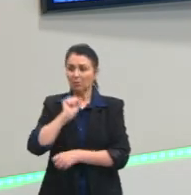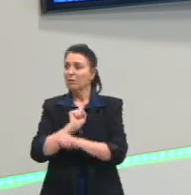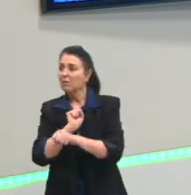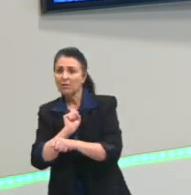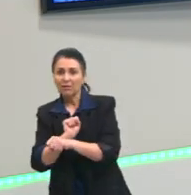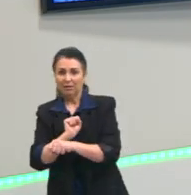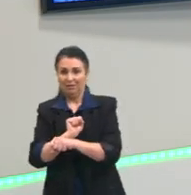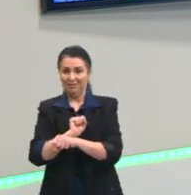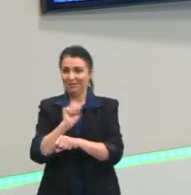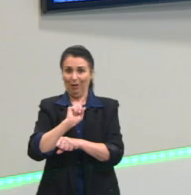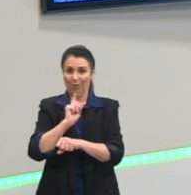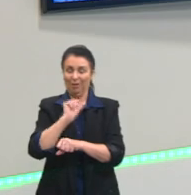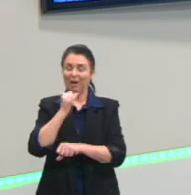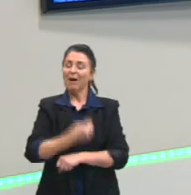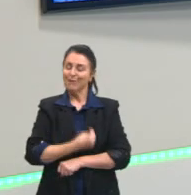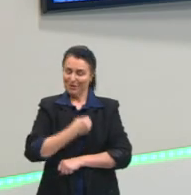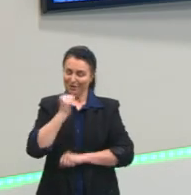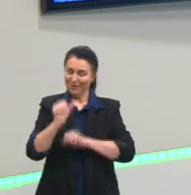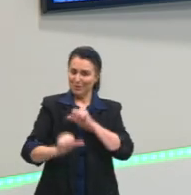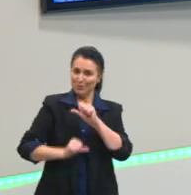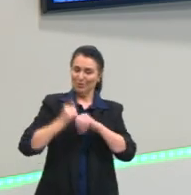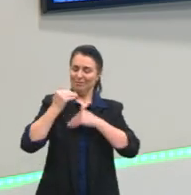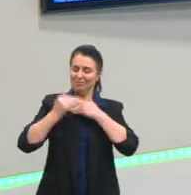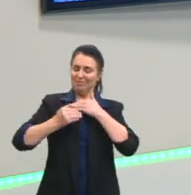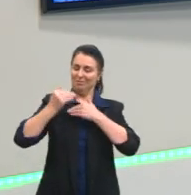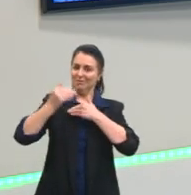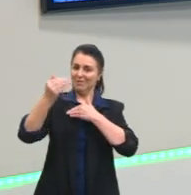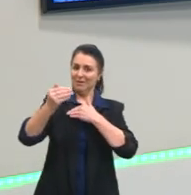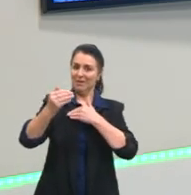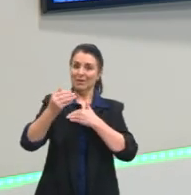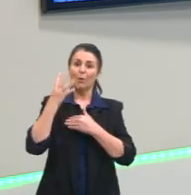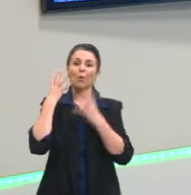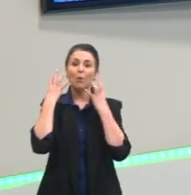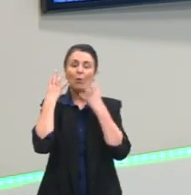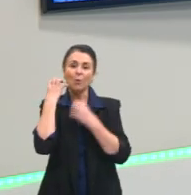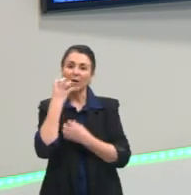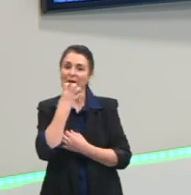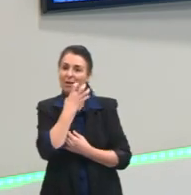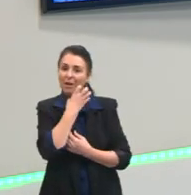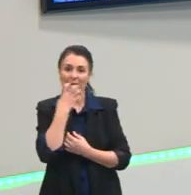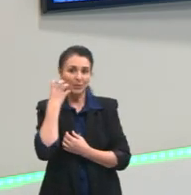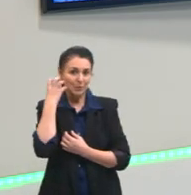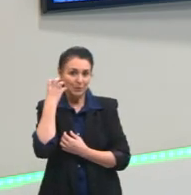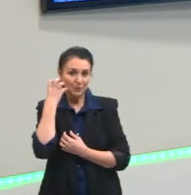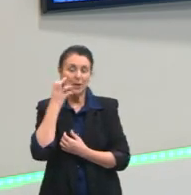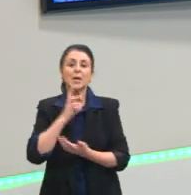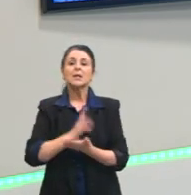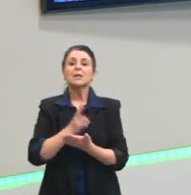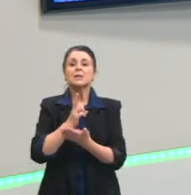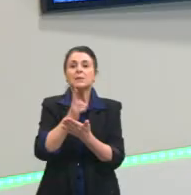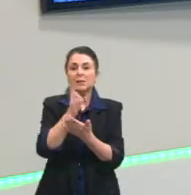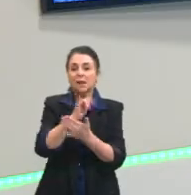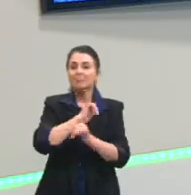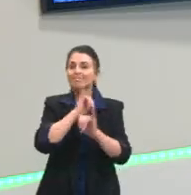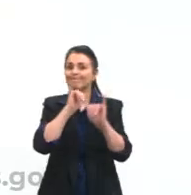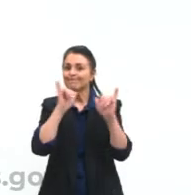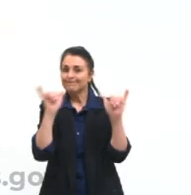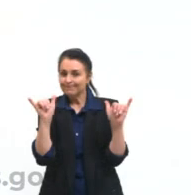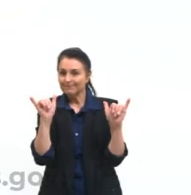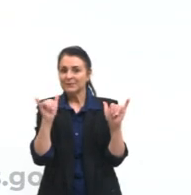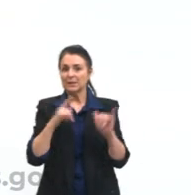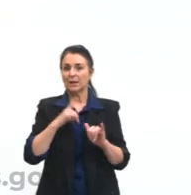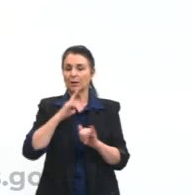não não seria legal nossas vidas né tô aqui está nosso amigo Heráclito eles têm todos eles uma fisionomia mais ou menos